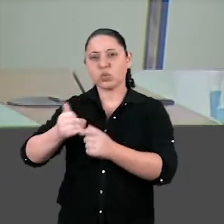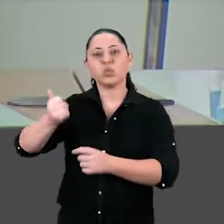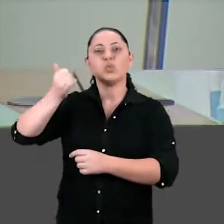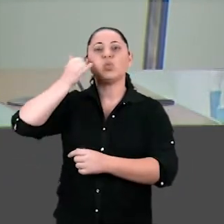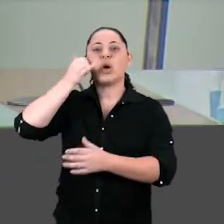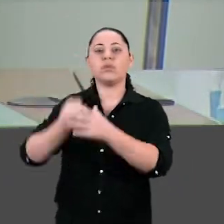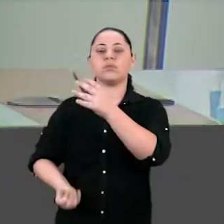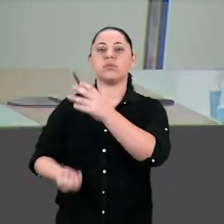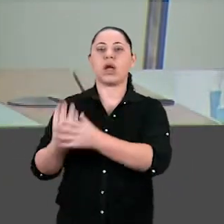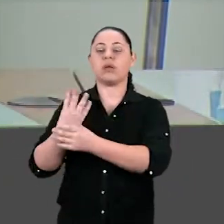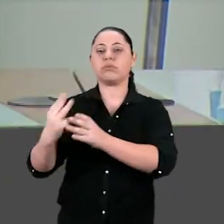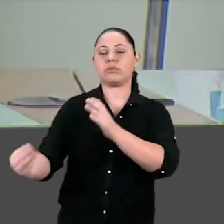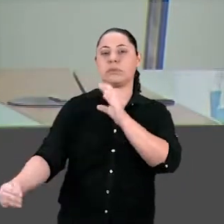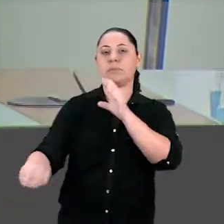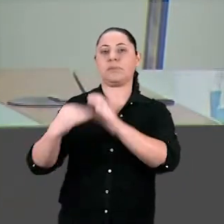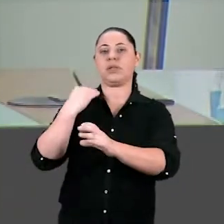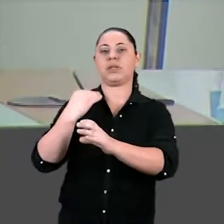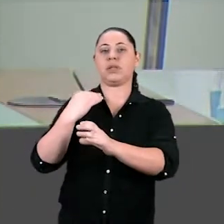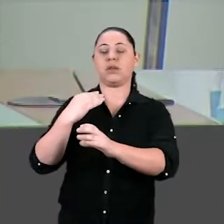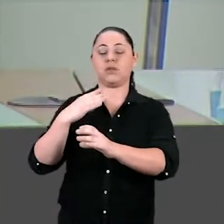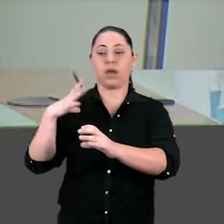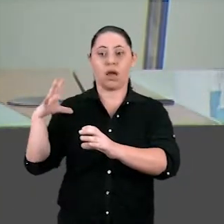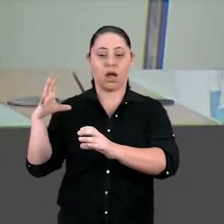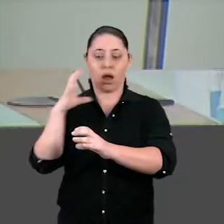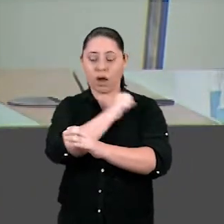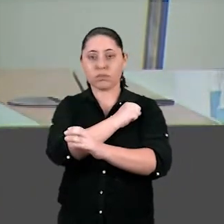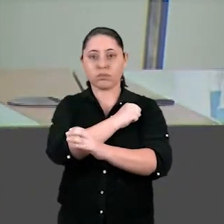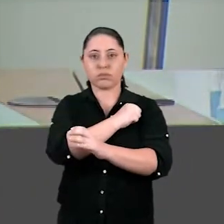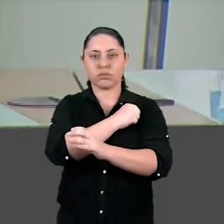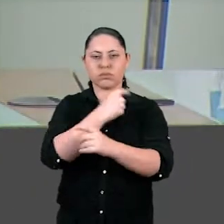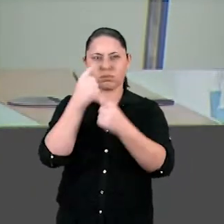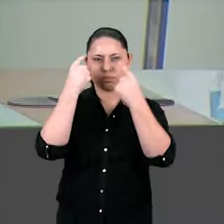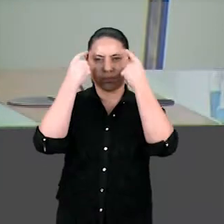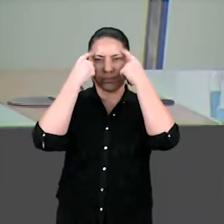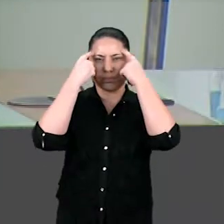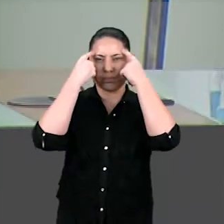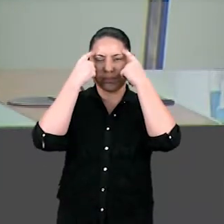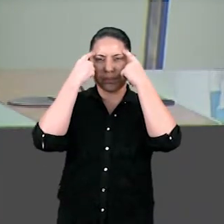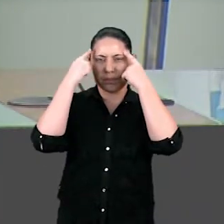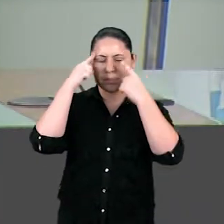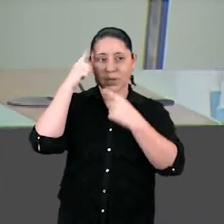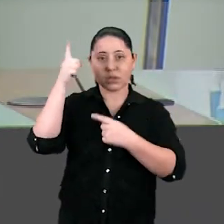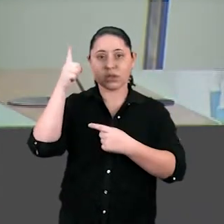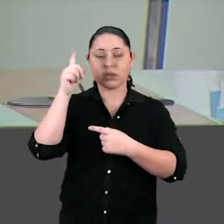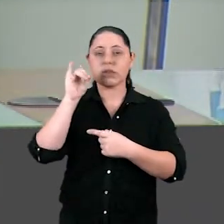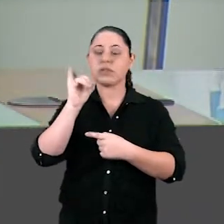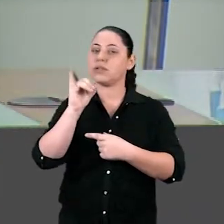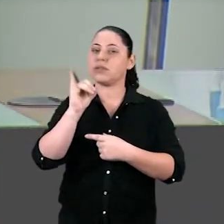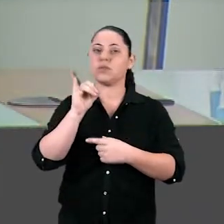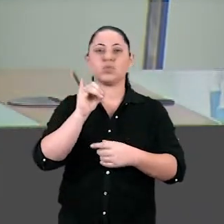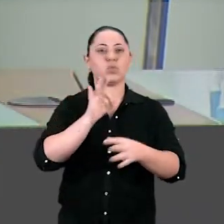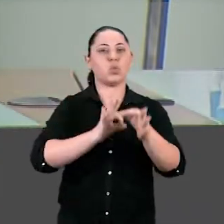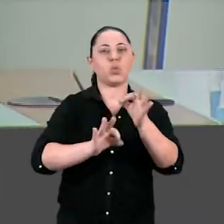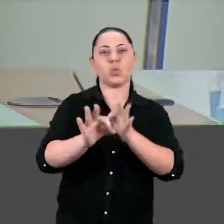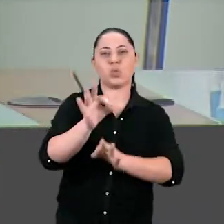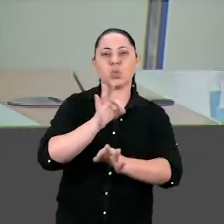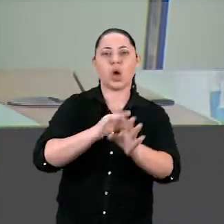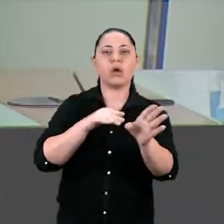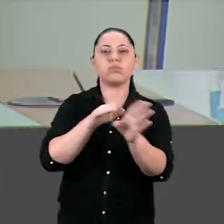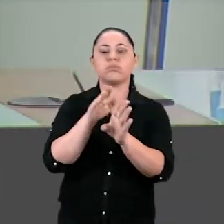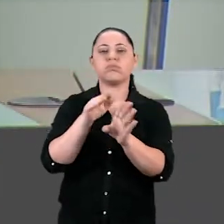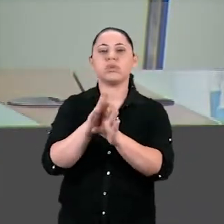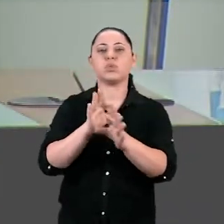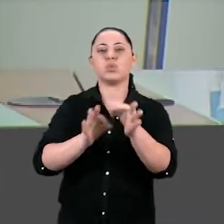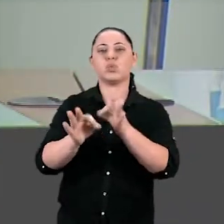uma mensagem que vai chegar abruptamente na cabeça das pessoas, sem que nós trabalhemos esses motos